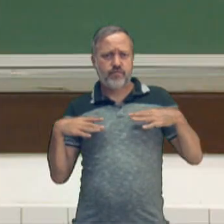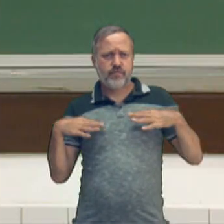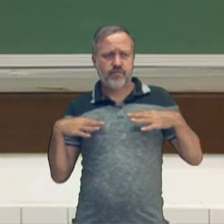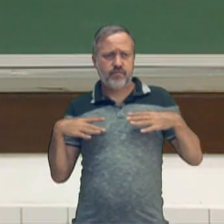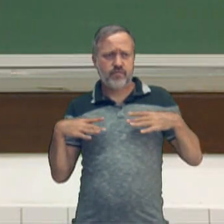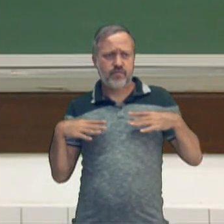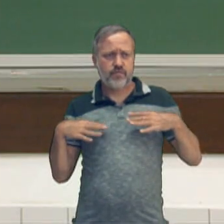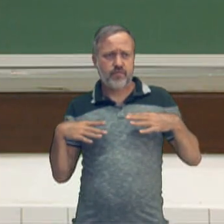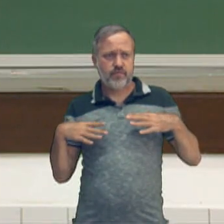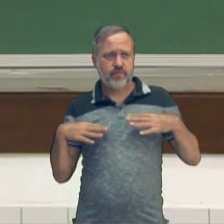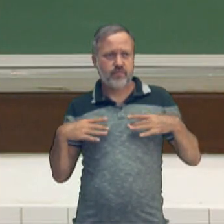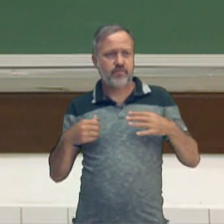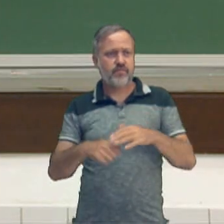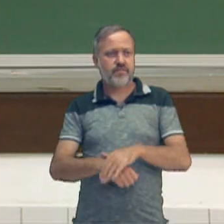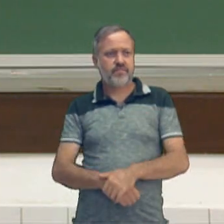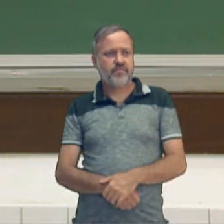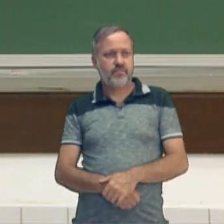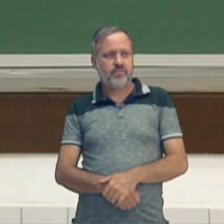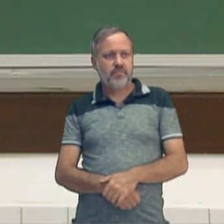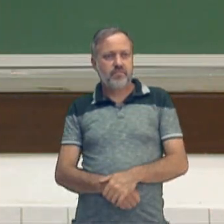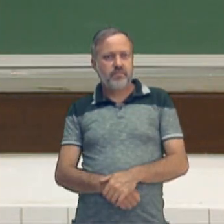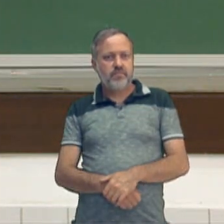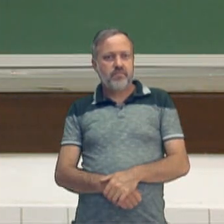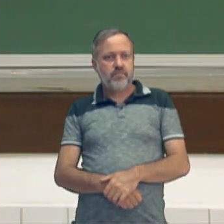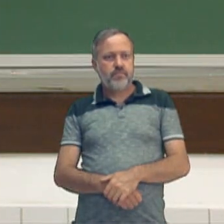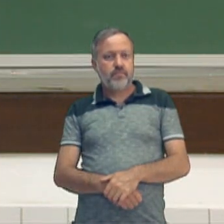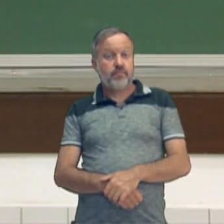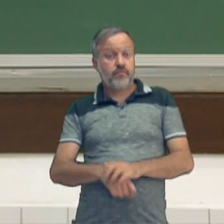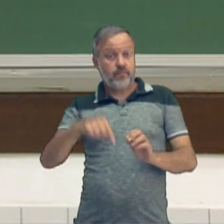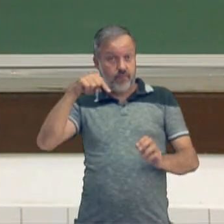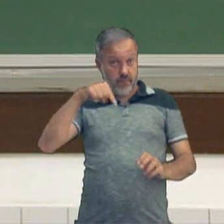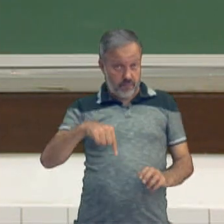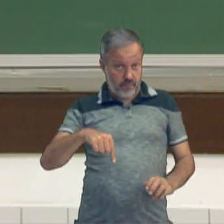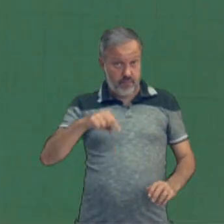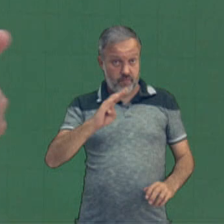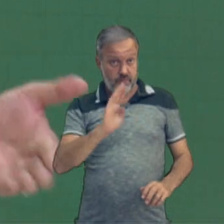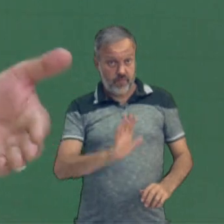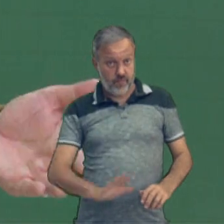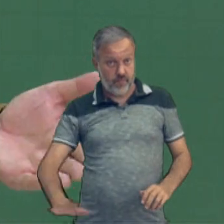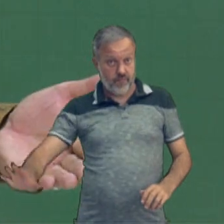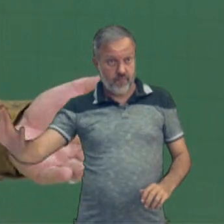só para ilustrar. Bom, nós